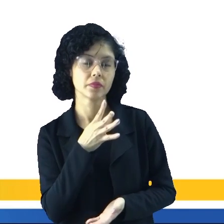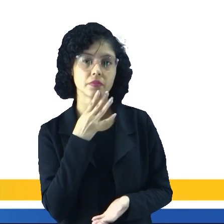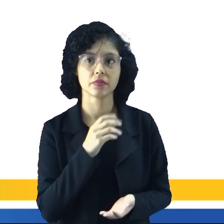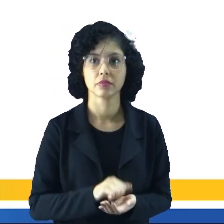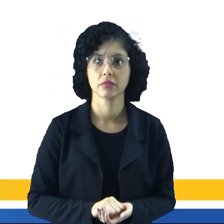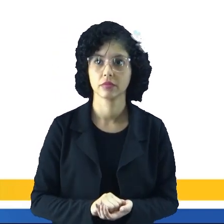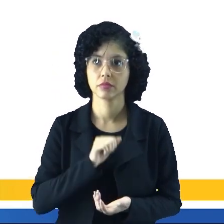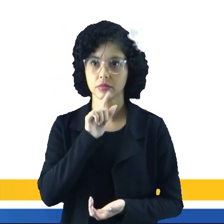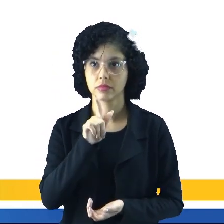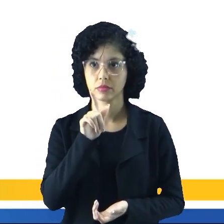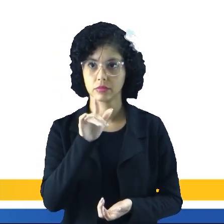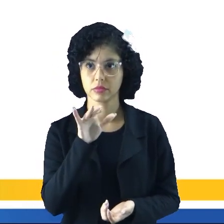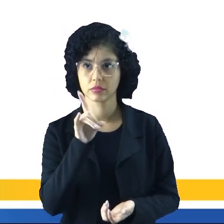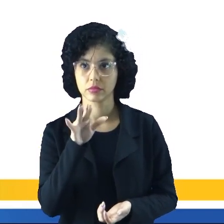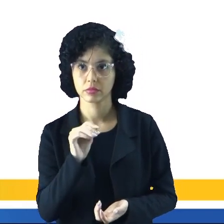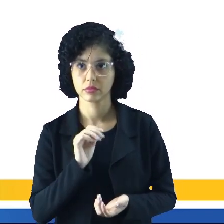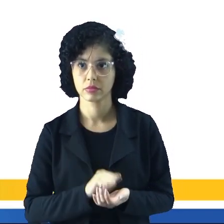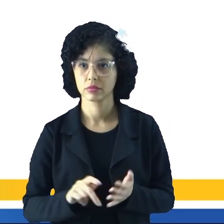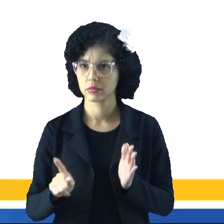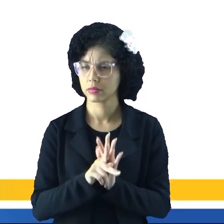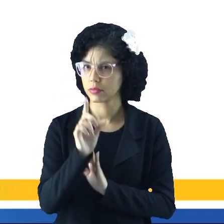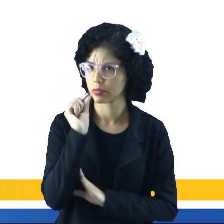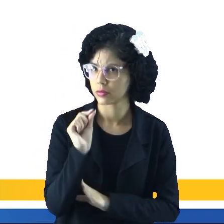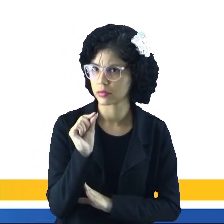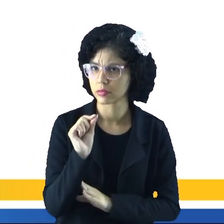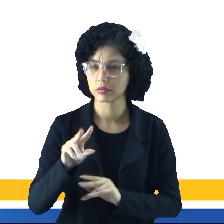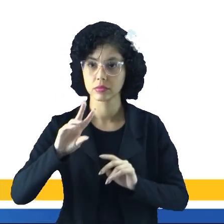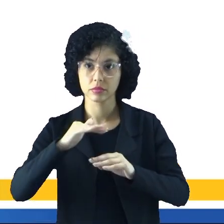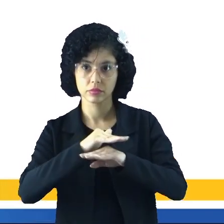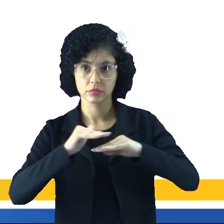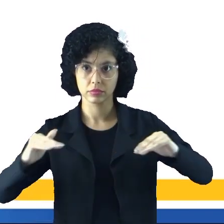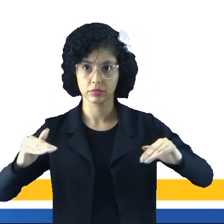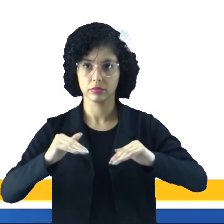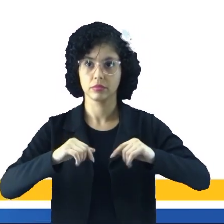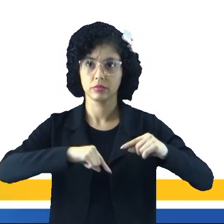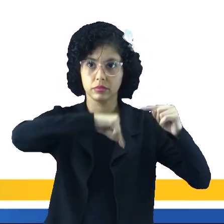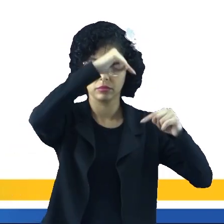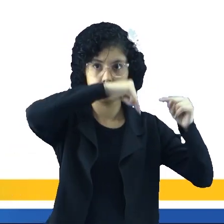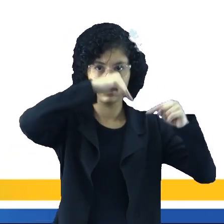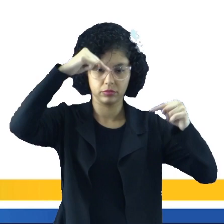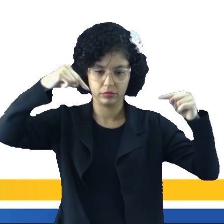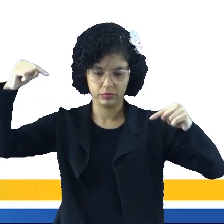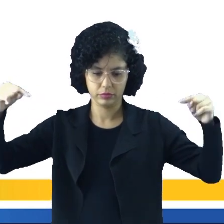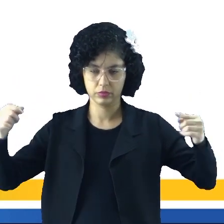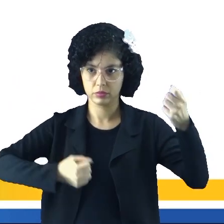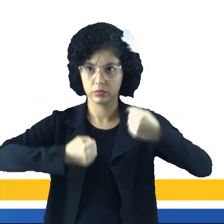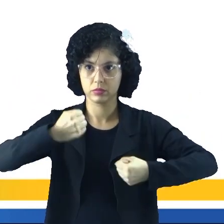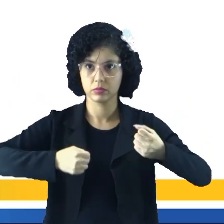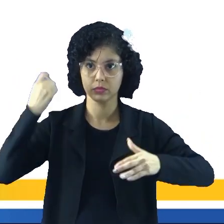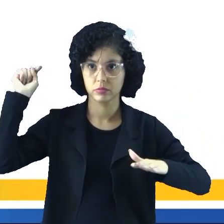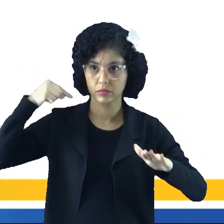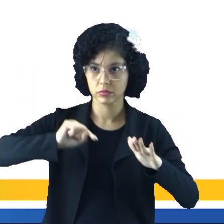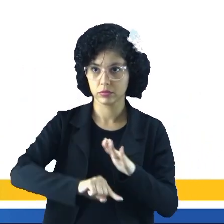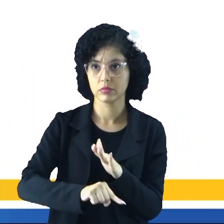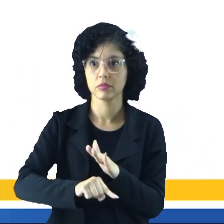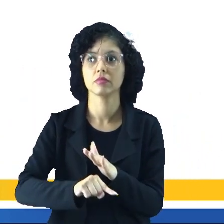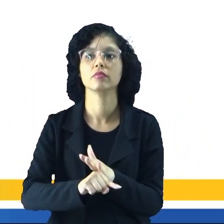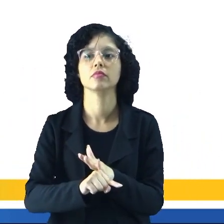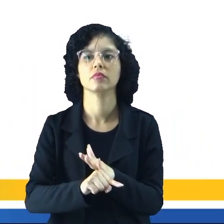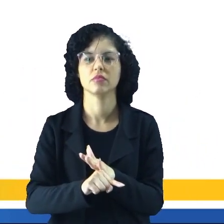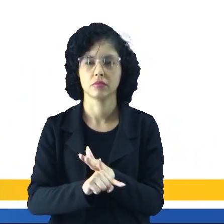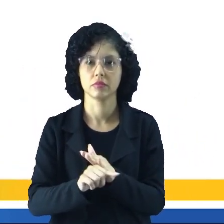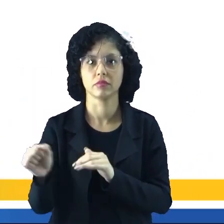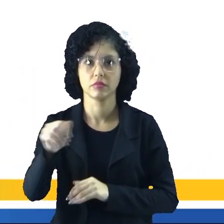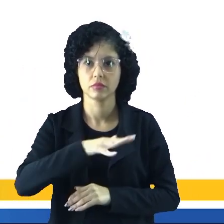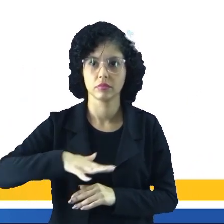como gaiola de Faraday, que é justamente numa superfície, as cargas vão ficar na superfície e no seu interior